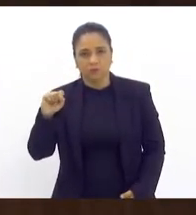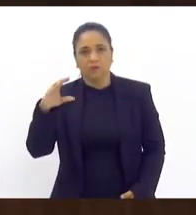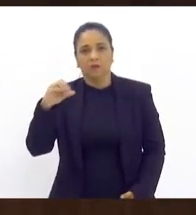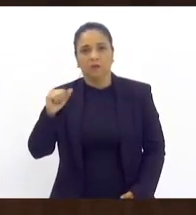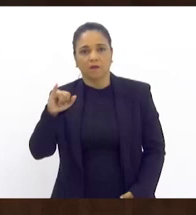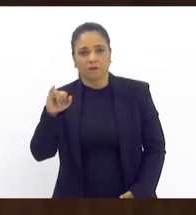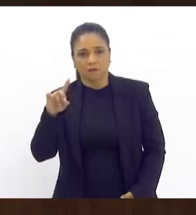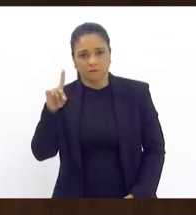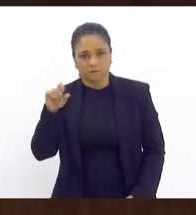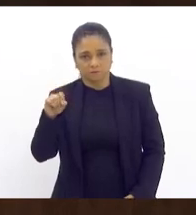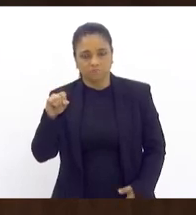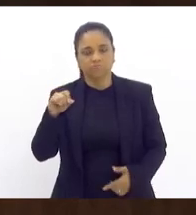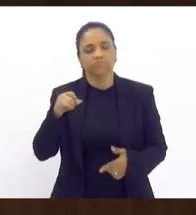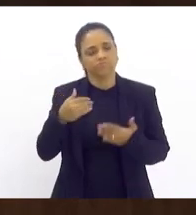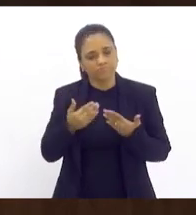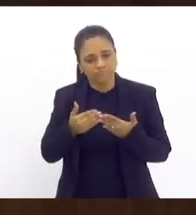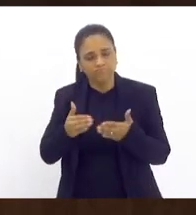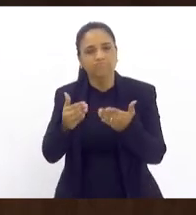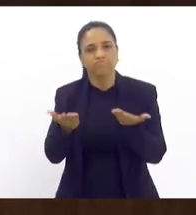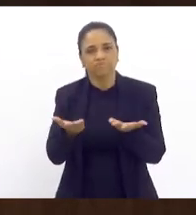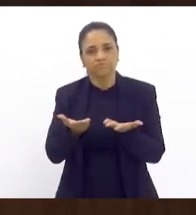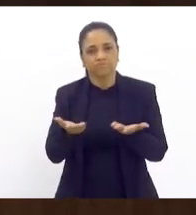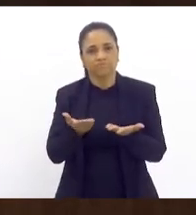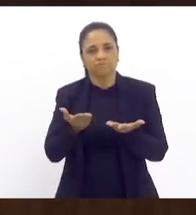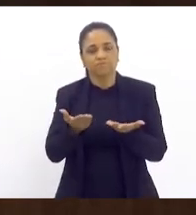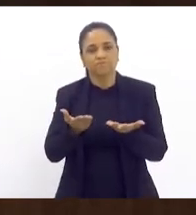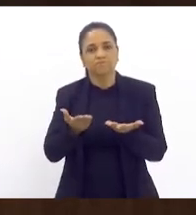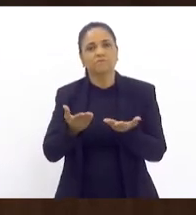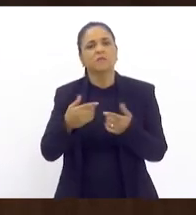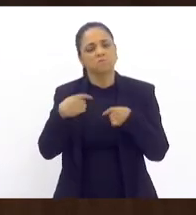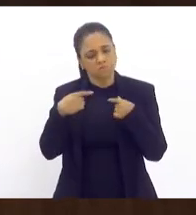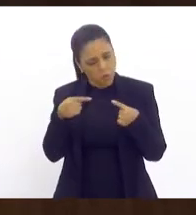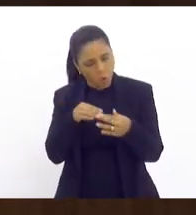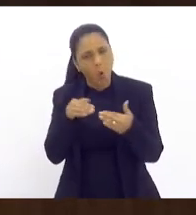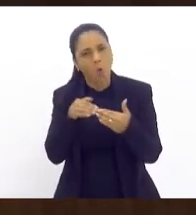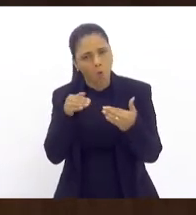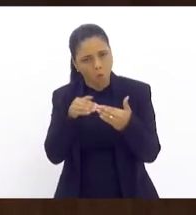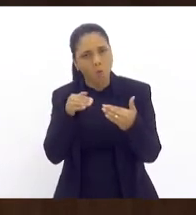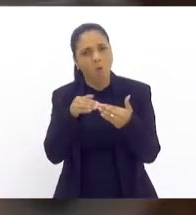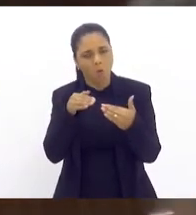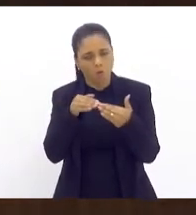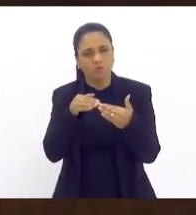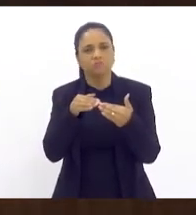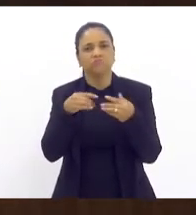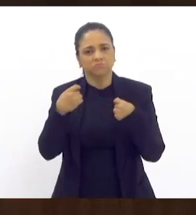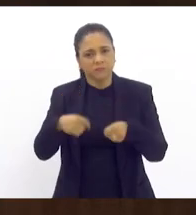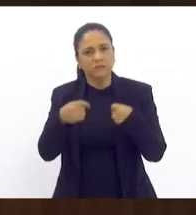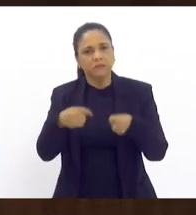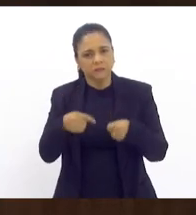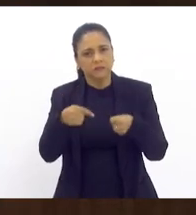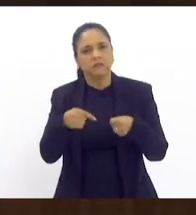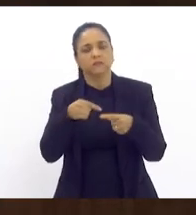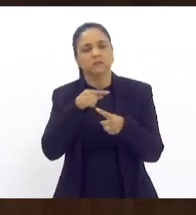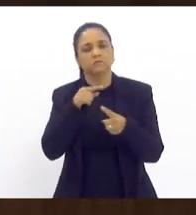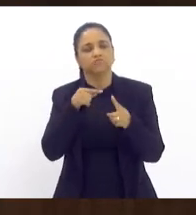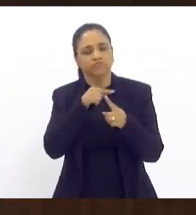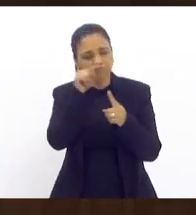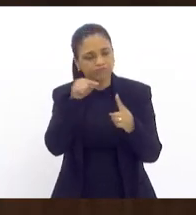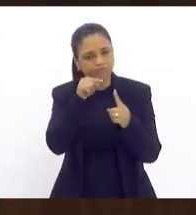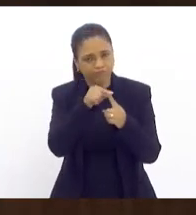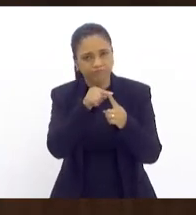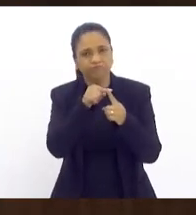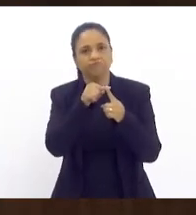iniciativa e eu concordo que é necessário a gente ter indicadores para orientar as políticas públicas